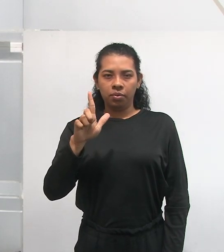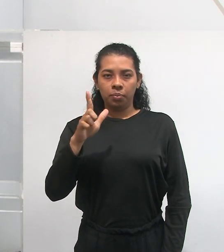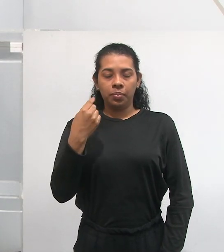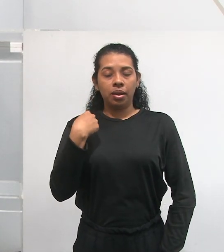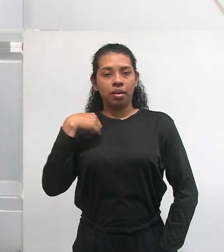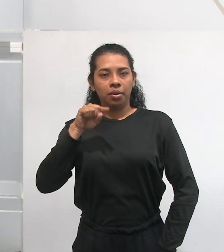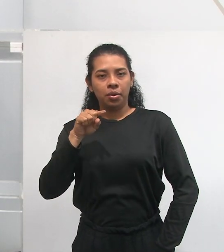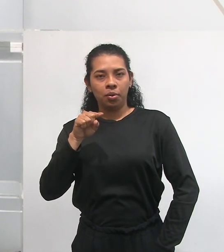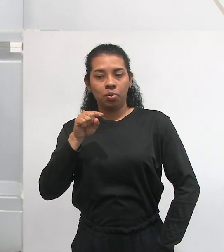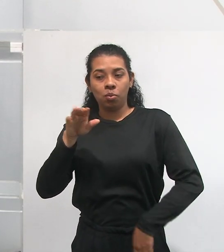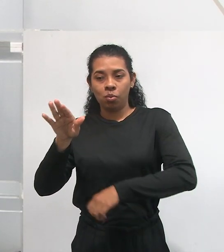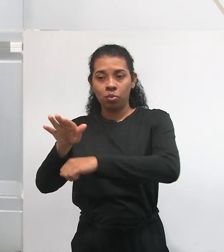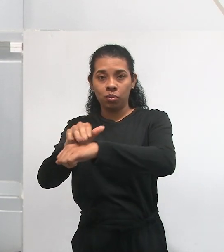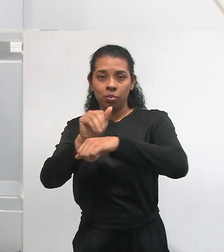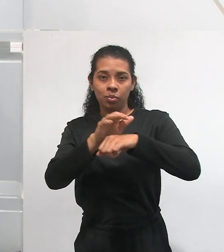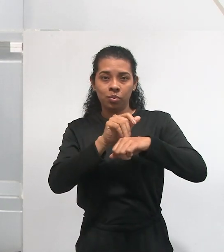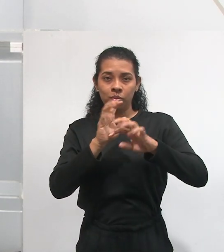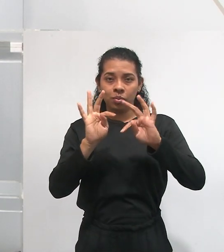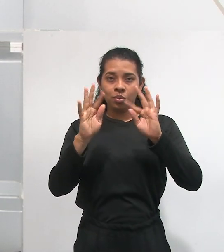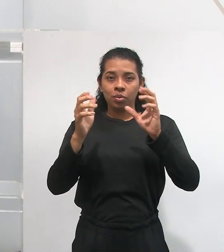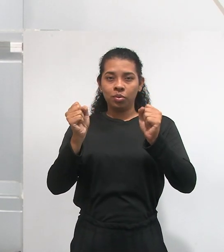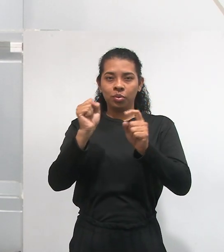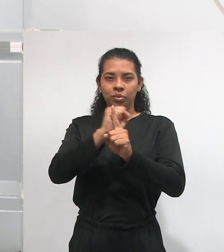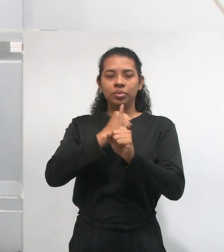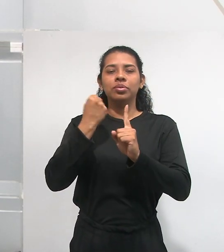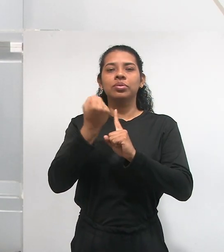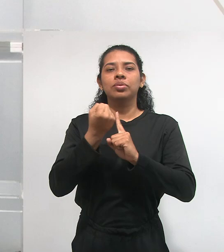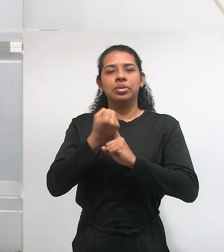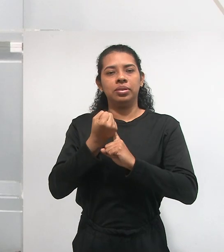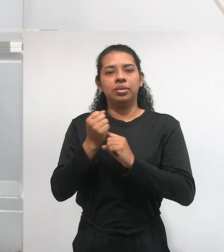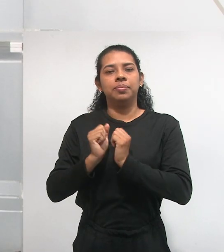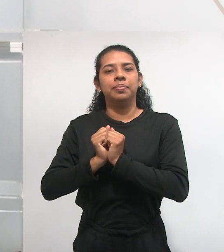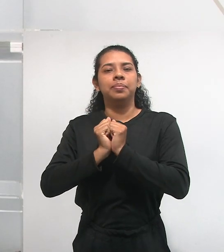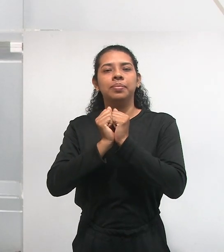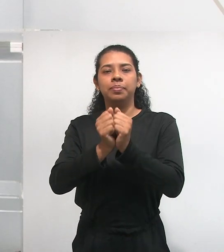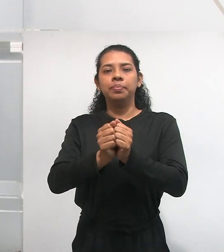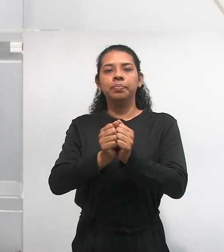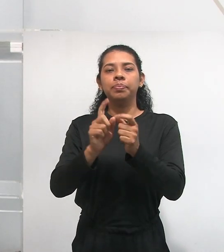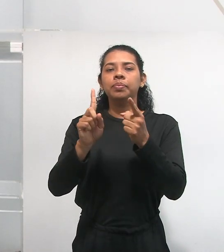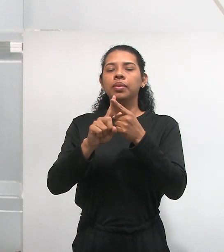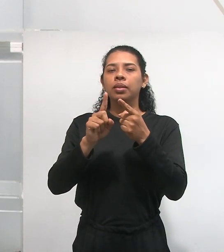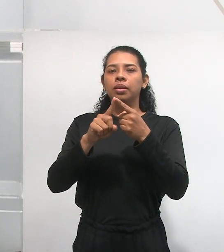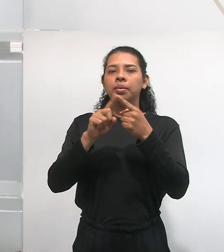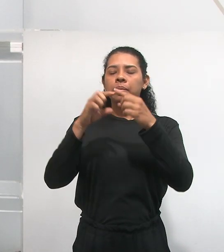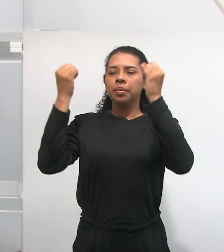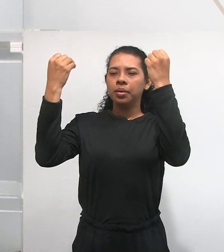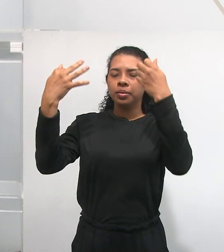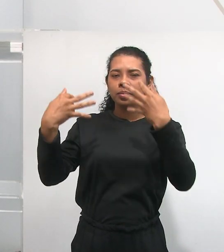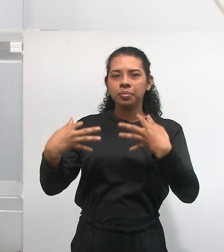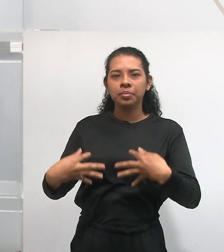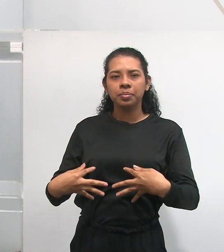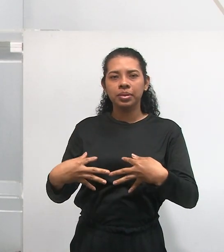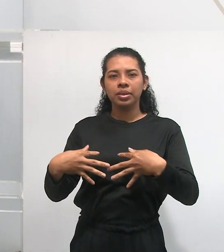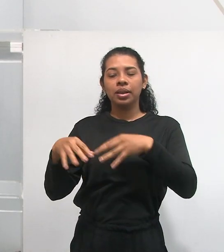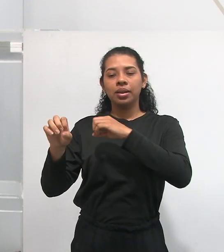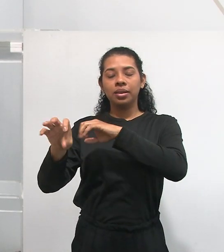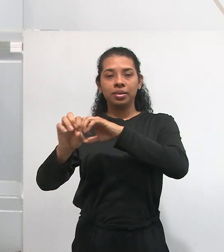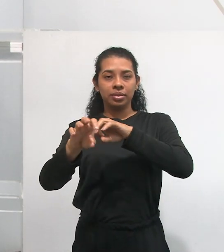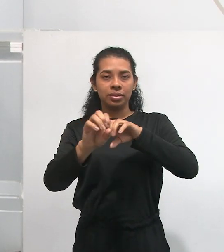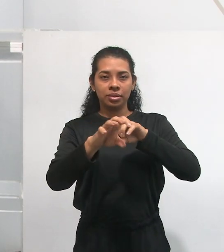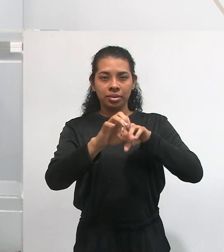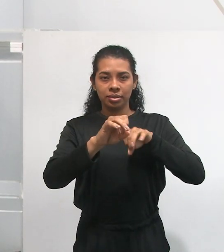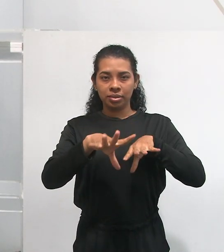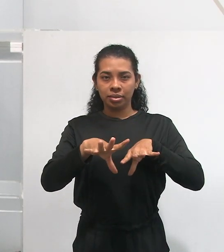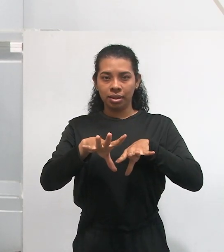da sustentabilidade, meio ambiente e a importância do equilíbrio desses aspectos para a saúde pública, mas também fiz